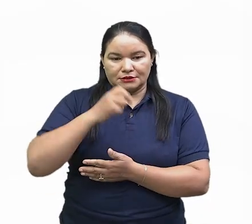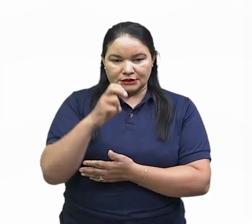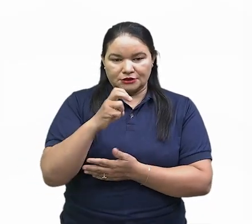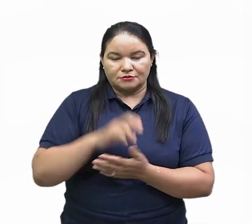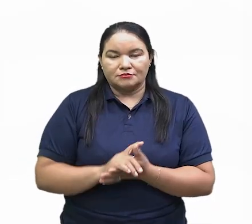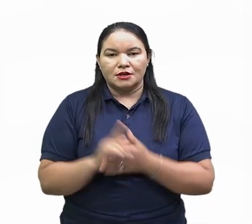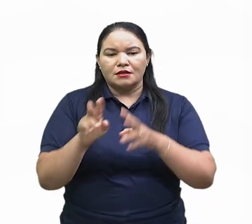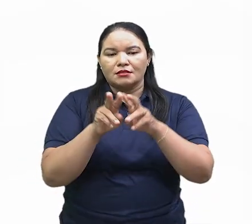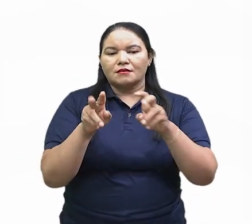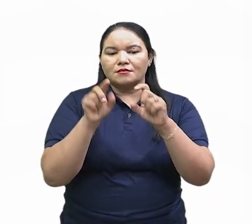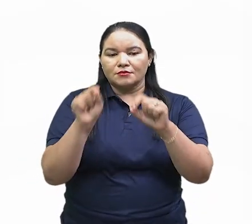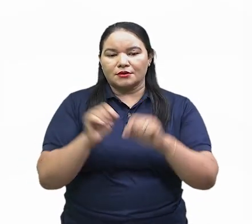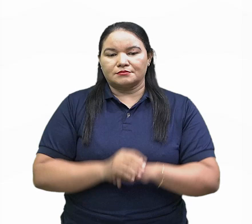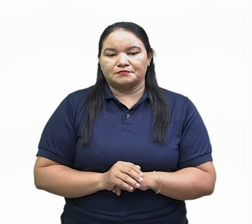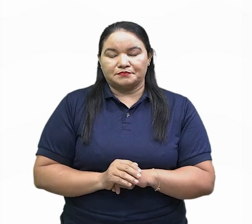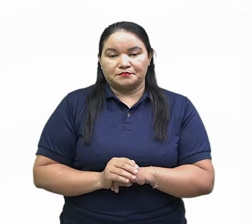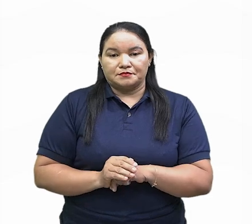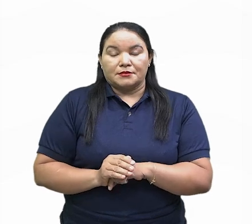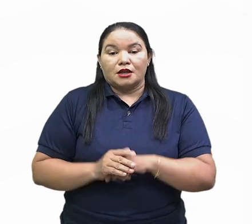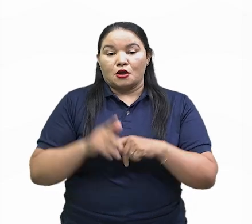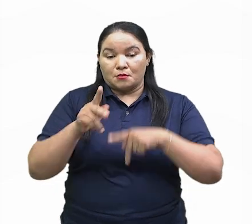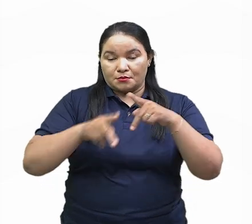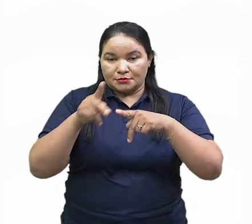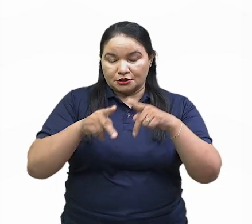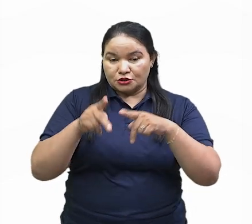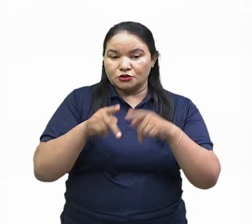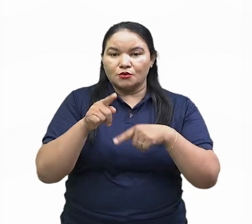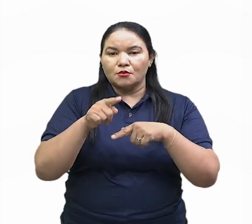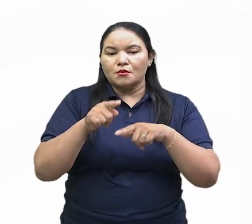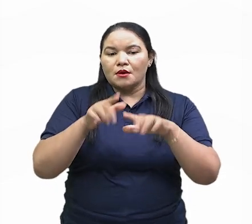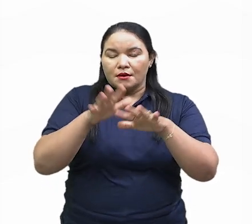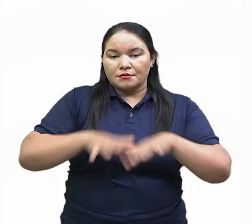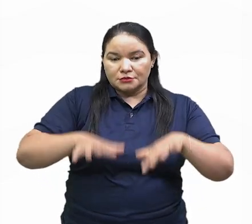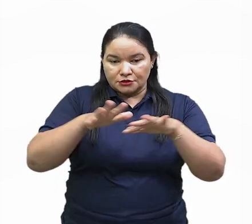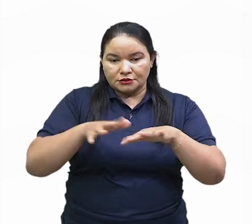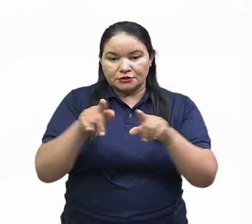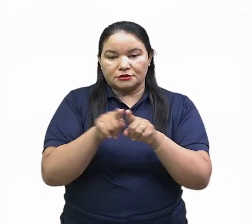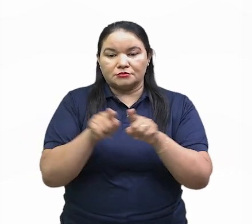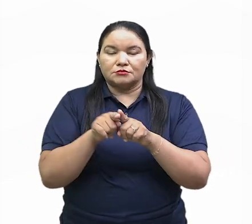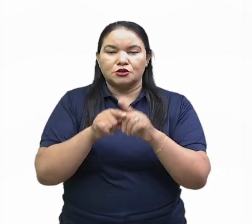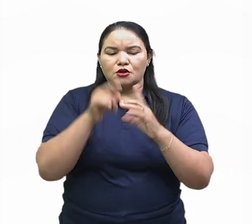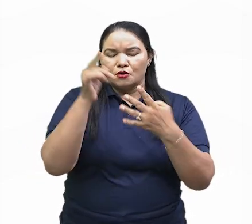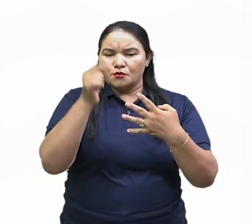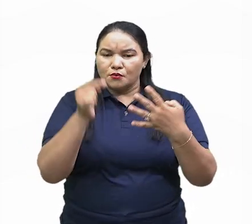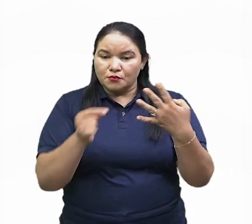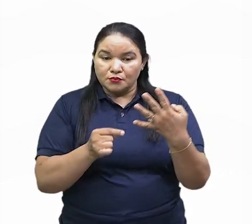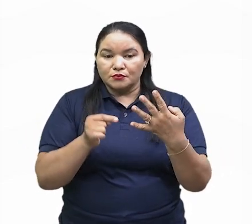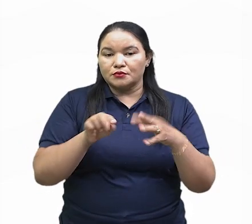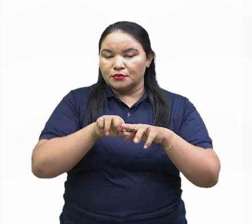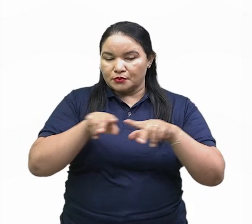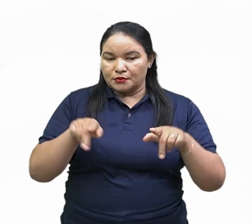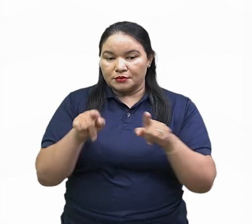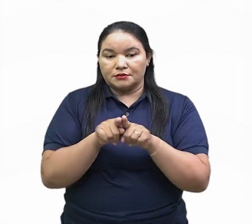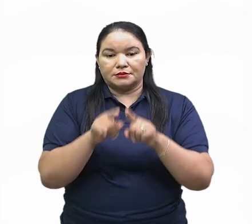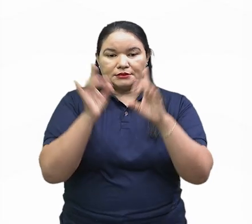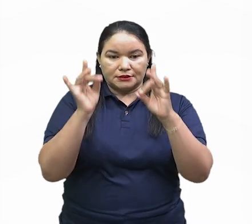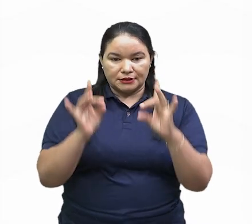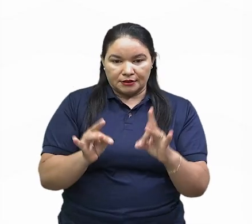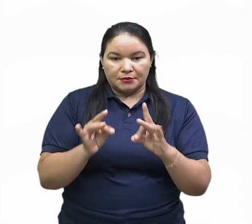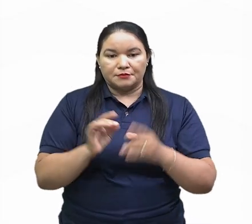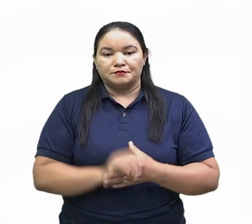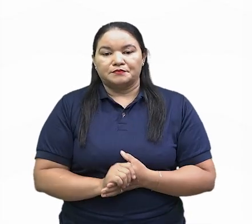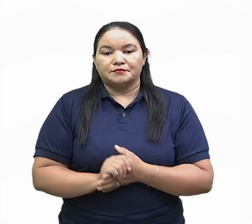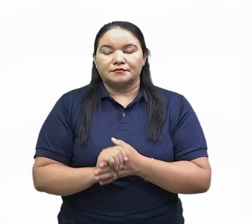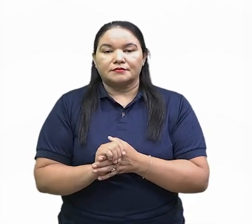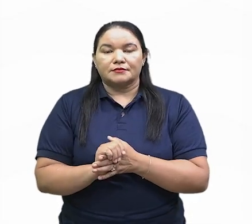gente, o objeto de conhecimento: demografia, aspectos gerais e conceituais. O